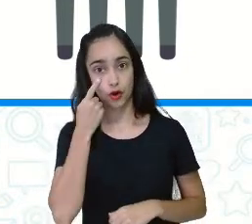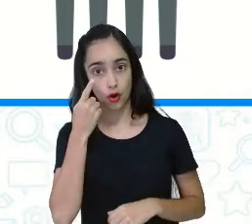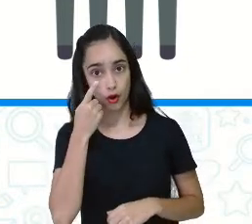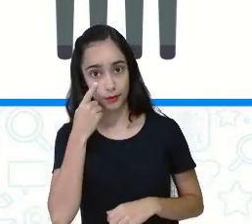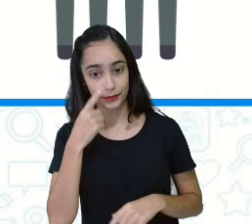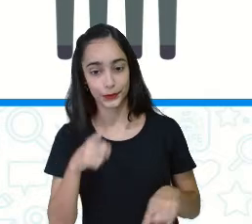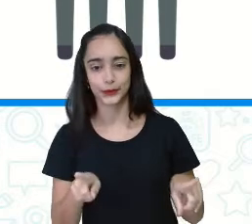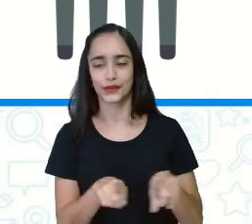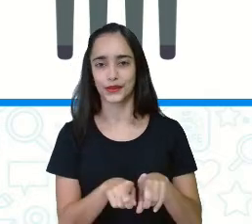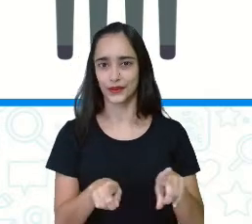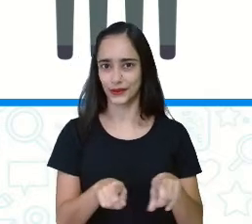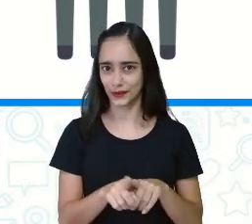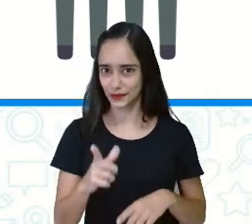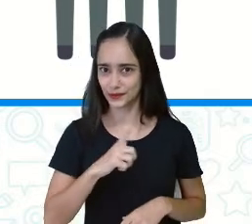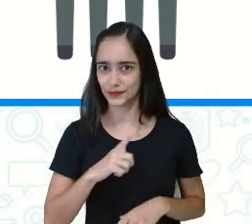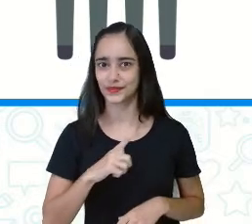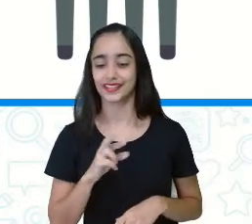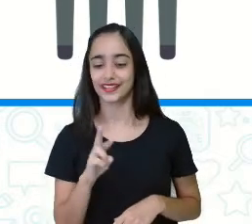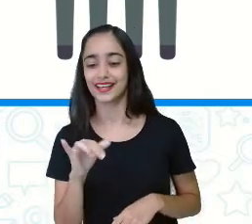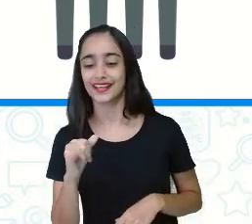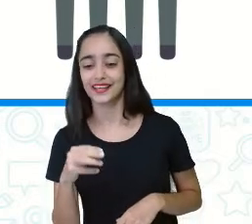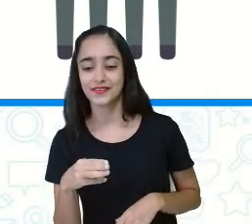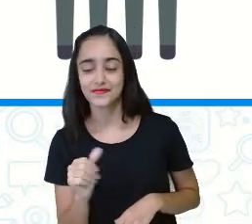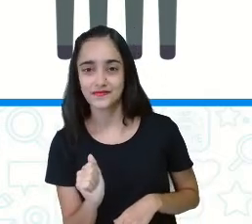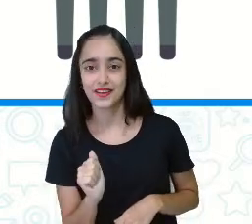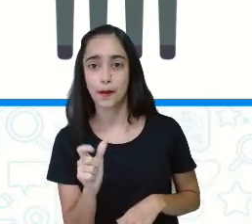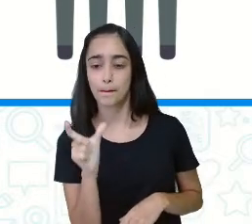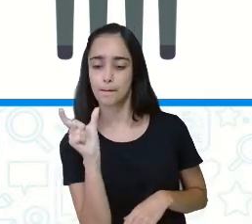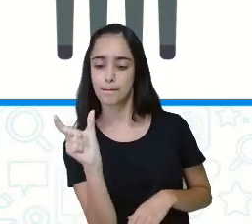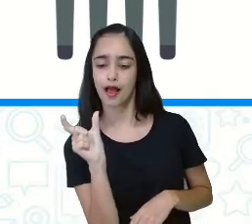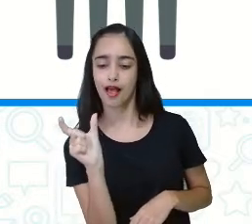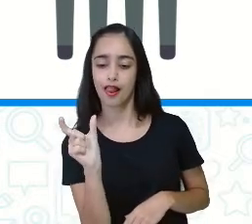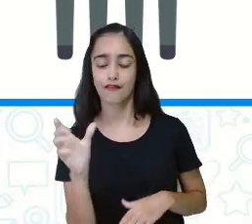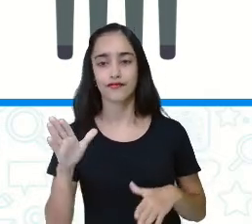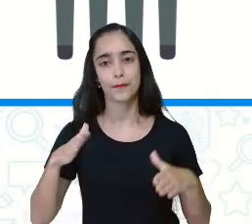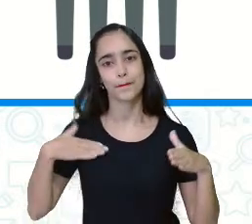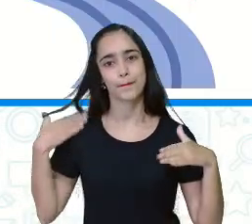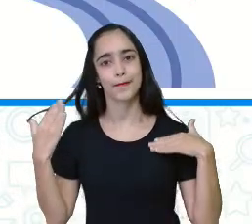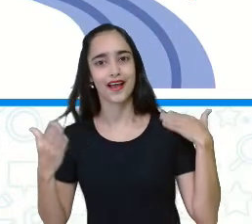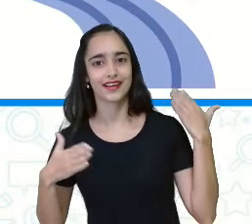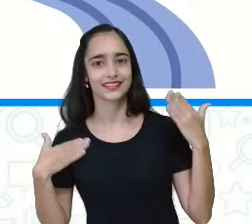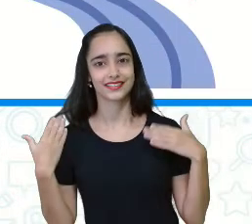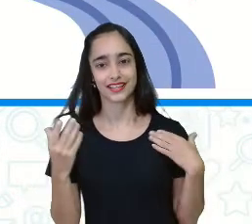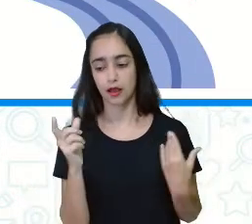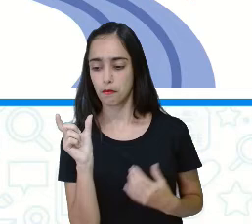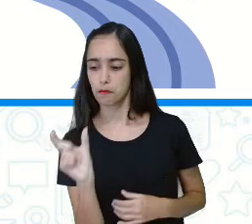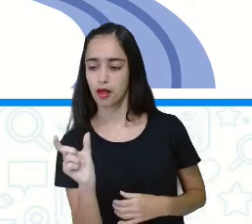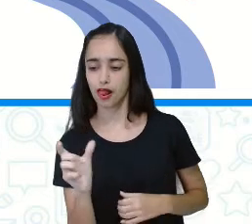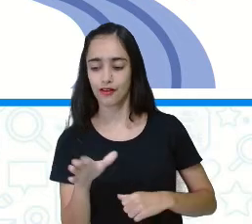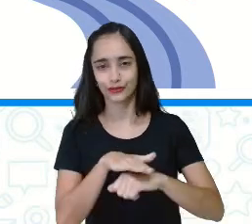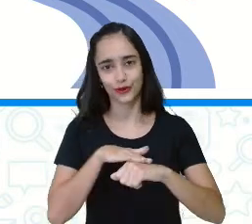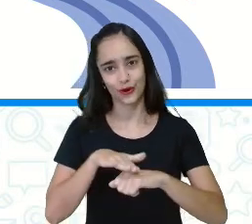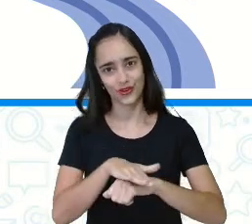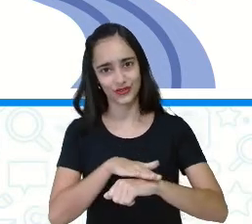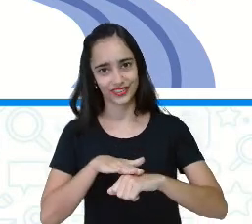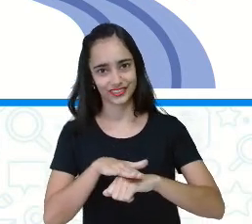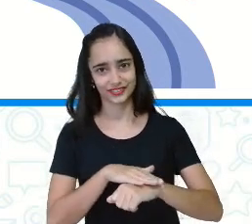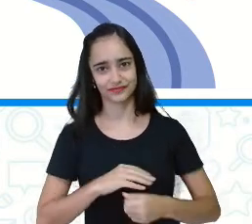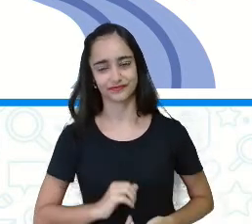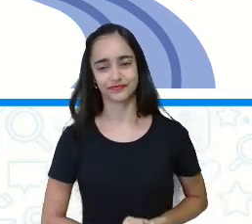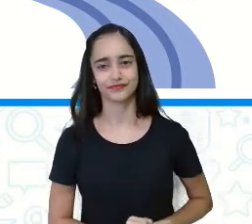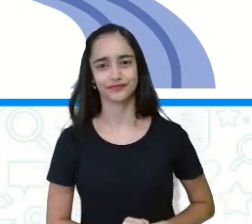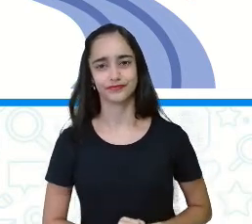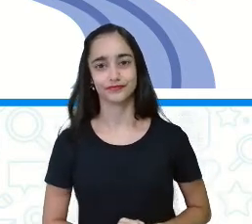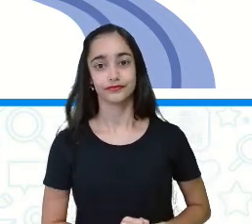palavra passear e tenho rima também em conversar. O menino quer